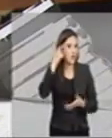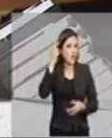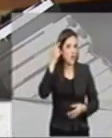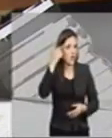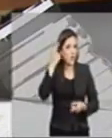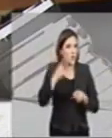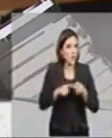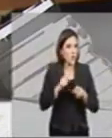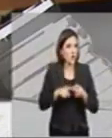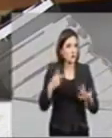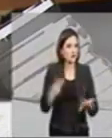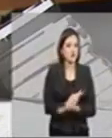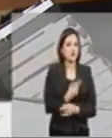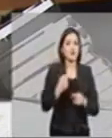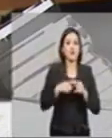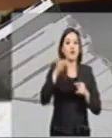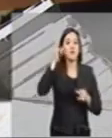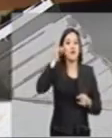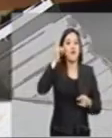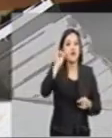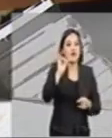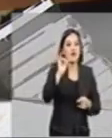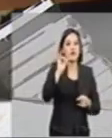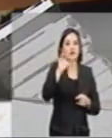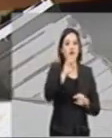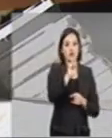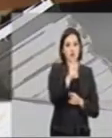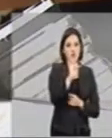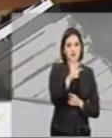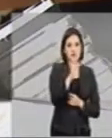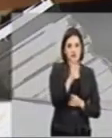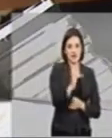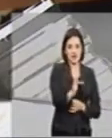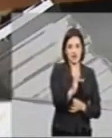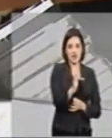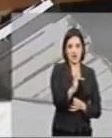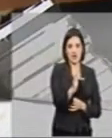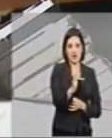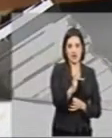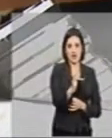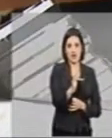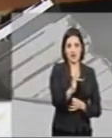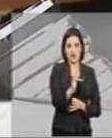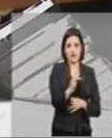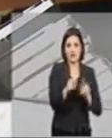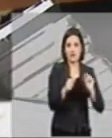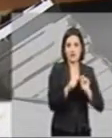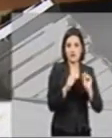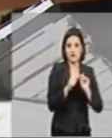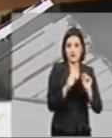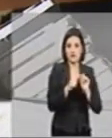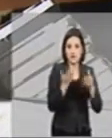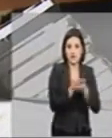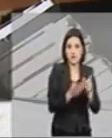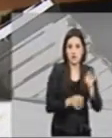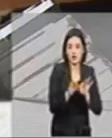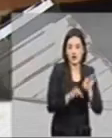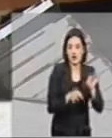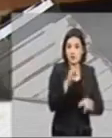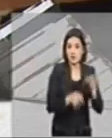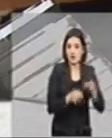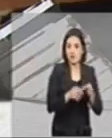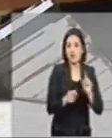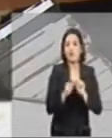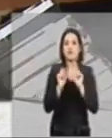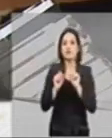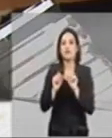evitar que a competência do Supremo Tribunal se materializasse, investigou-se apenas os policiais